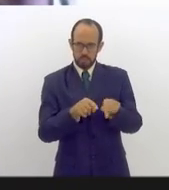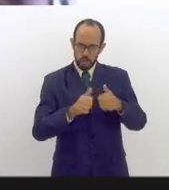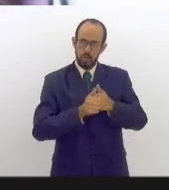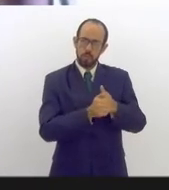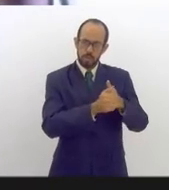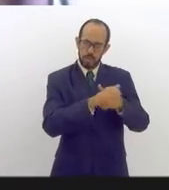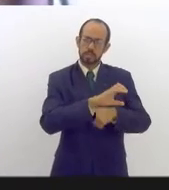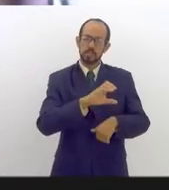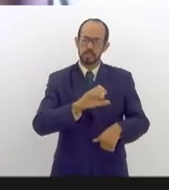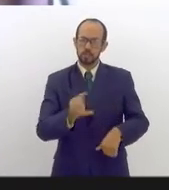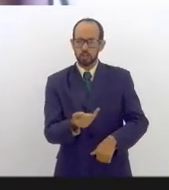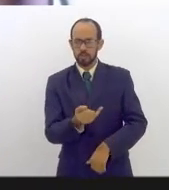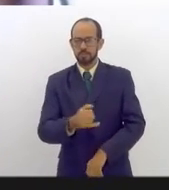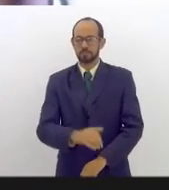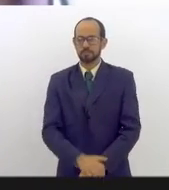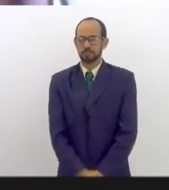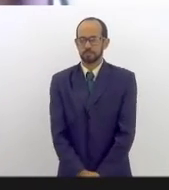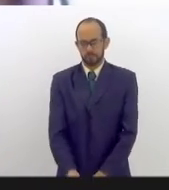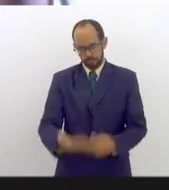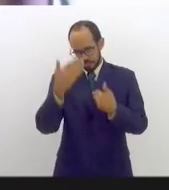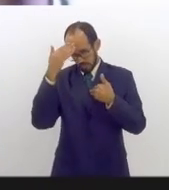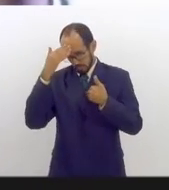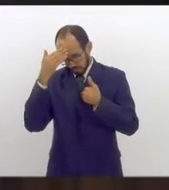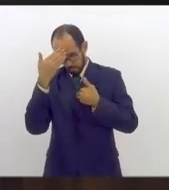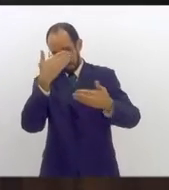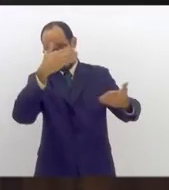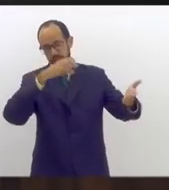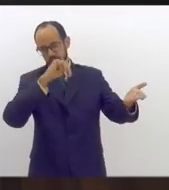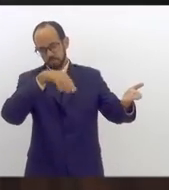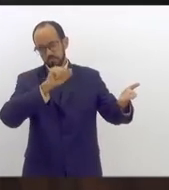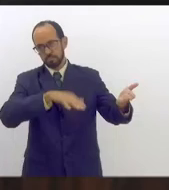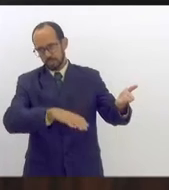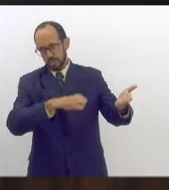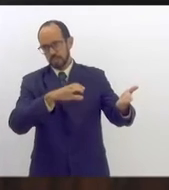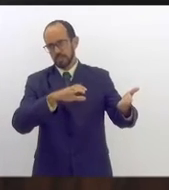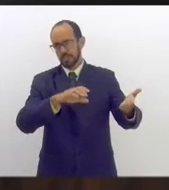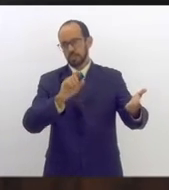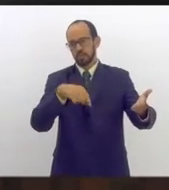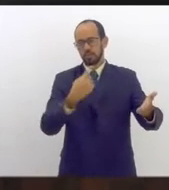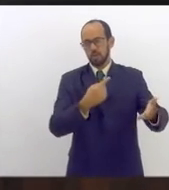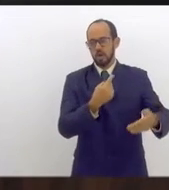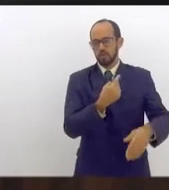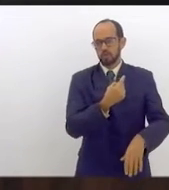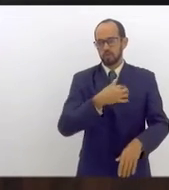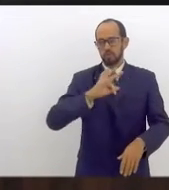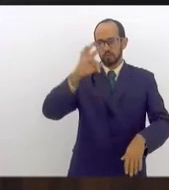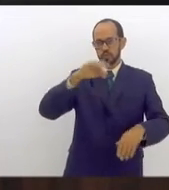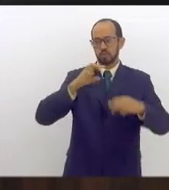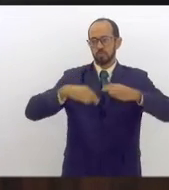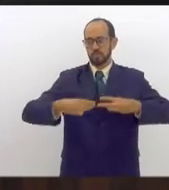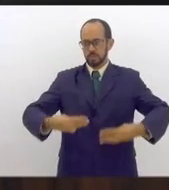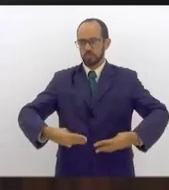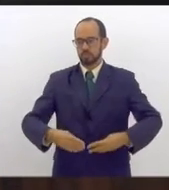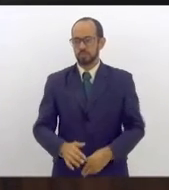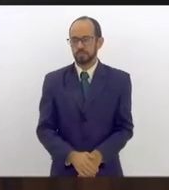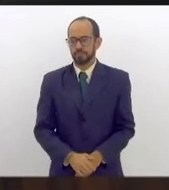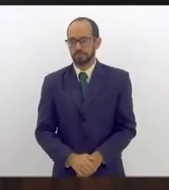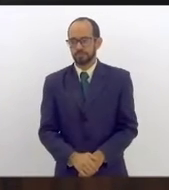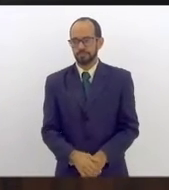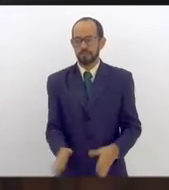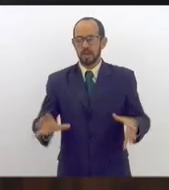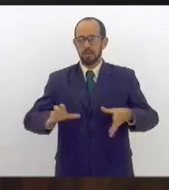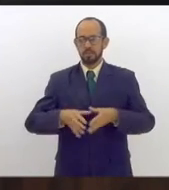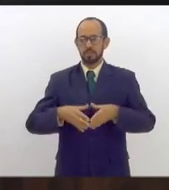CCJ. Obrigada, deputado Carlos Mink, nosso futuro ministro. Pela Comissão de